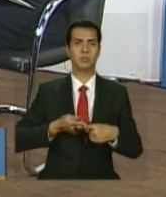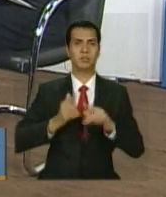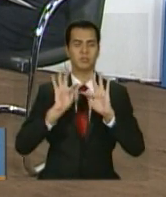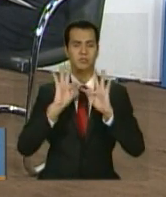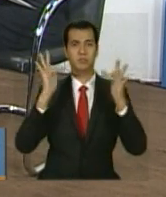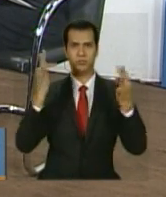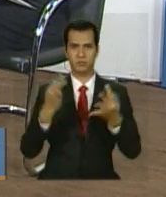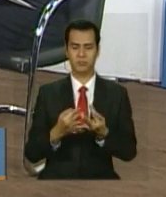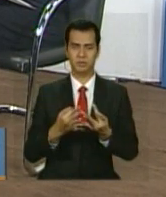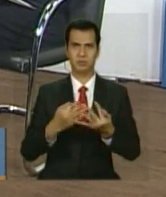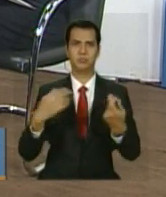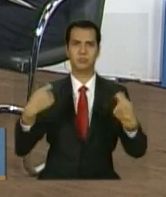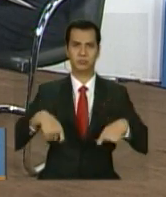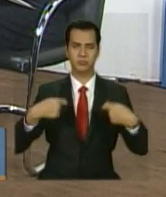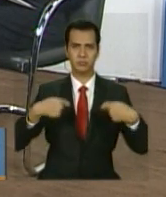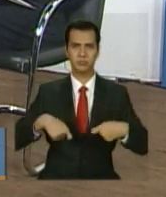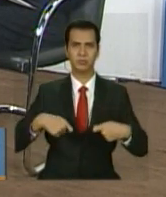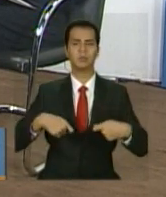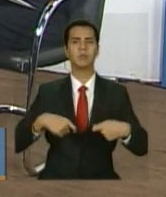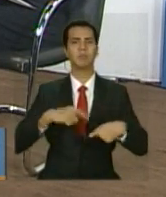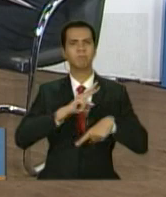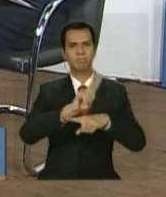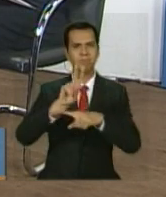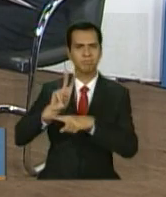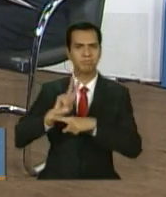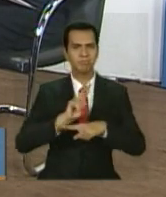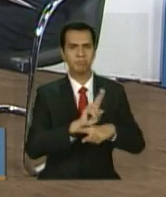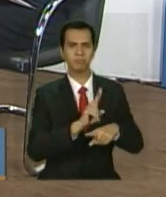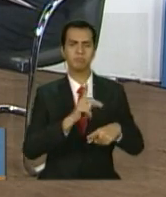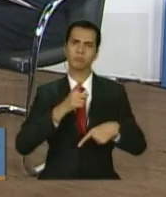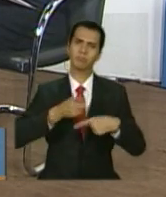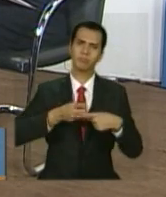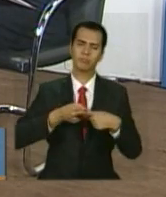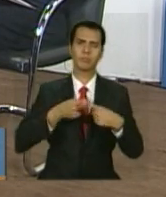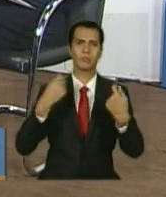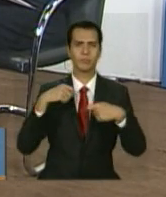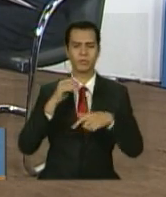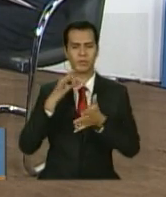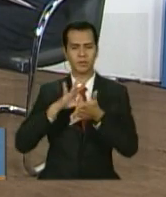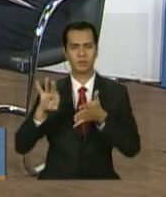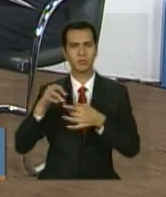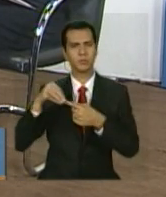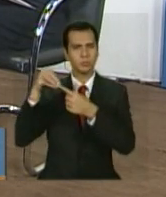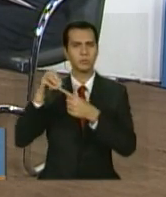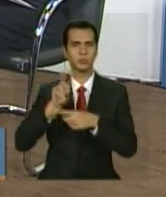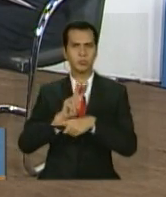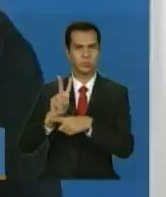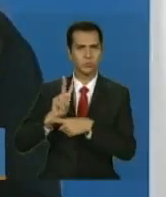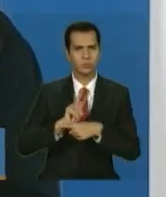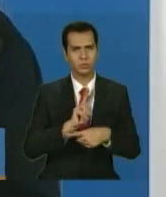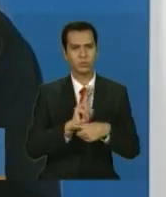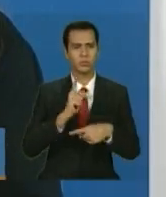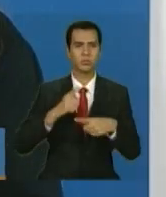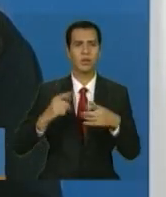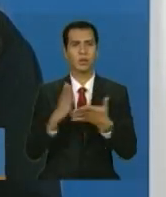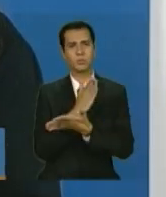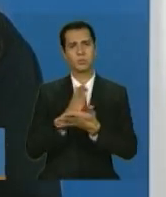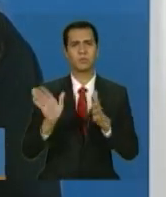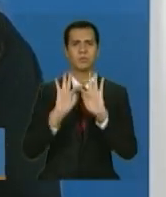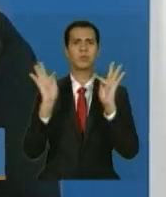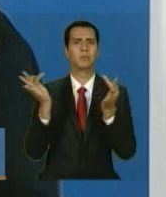que estão fora do cadastro. É preciso o zelo com quem já está no cadastro, senão teremos o prejuízo de exclusão dessas famílias. Por